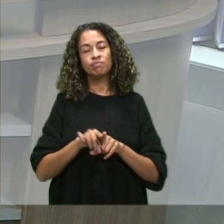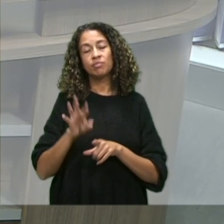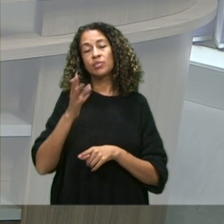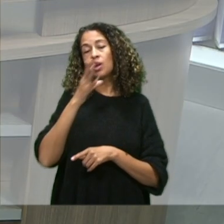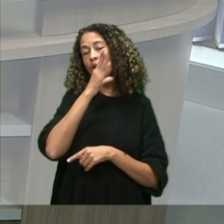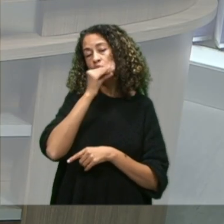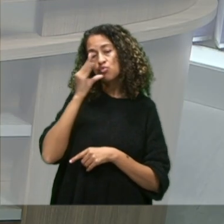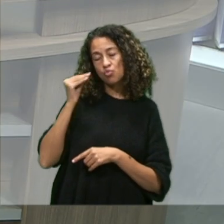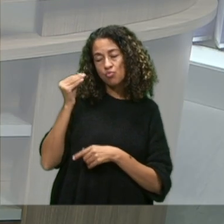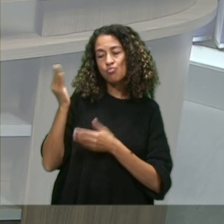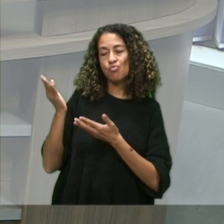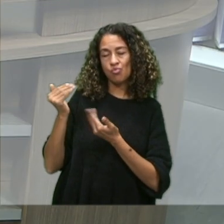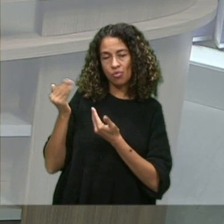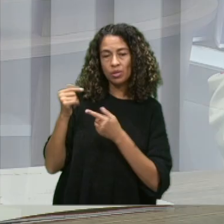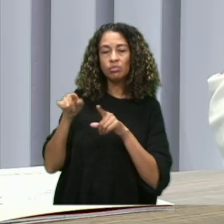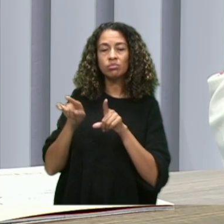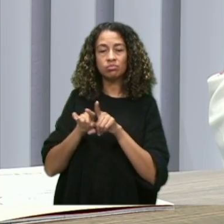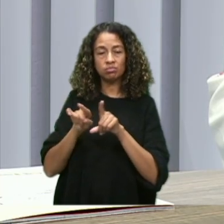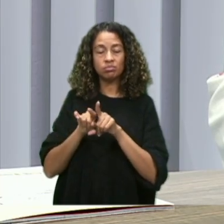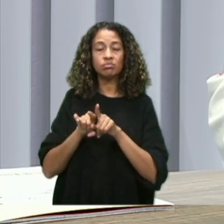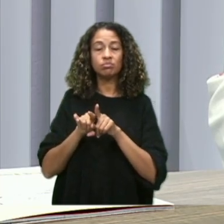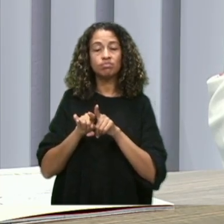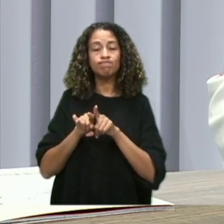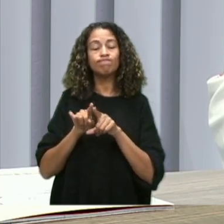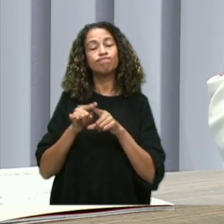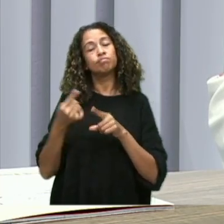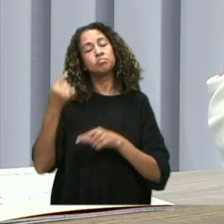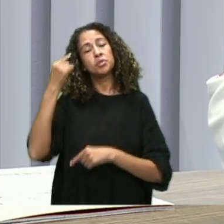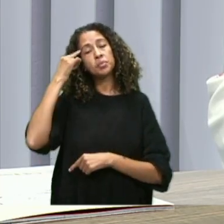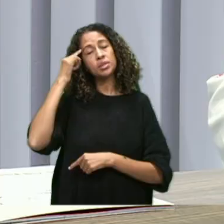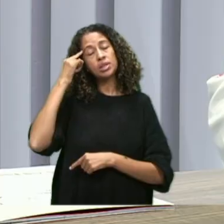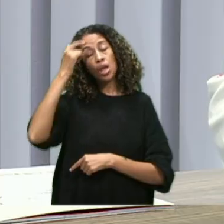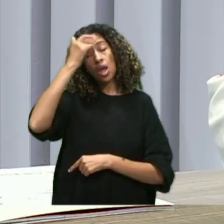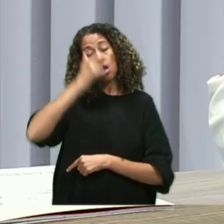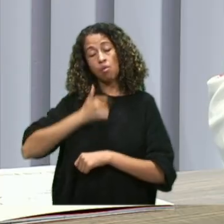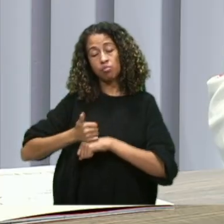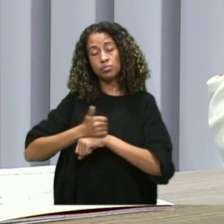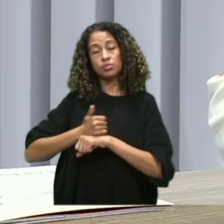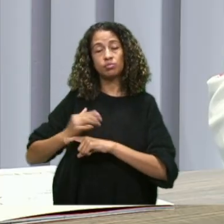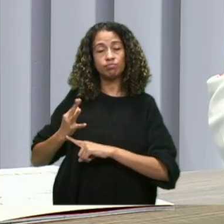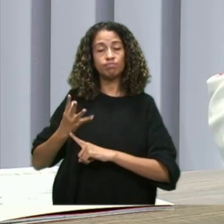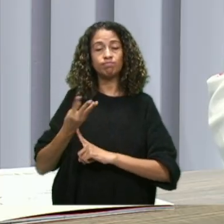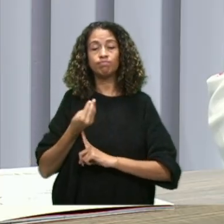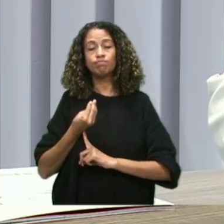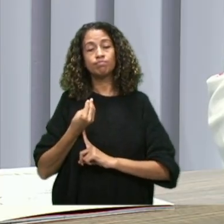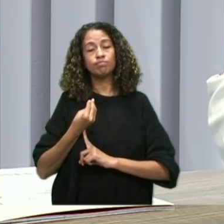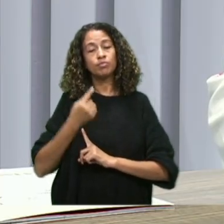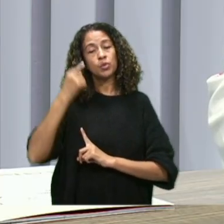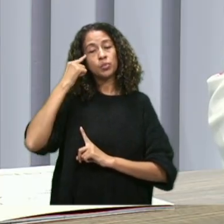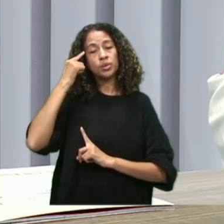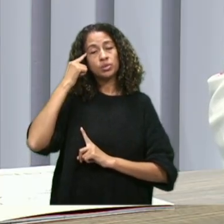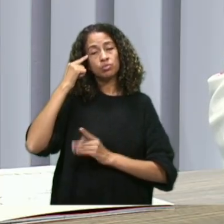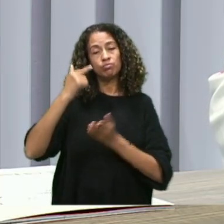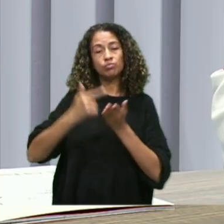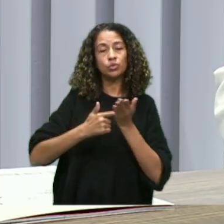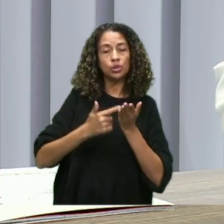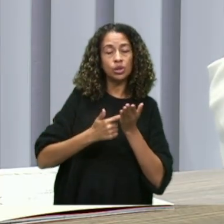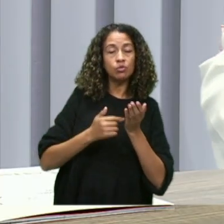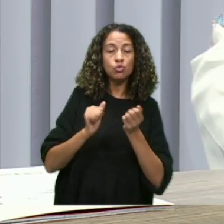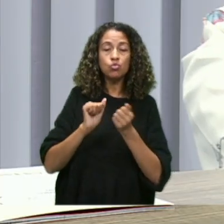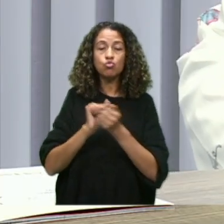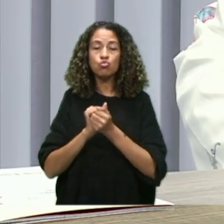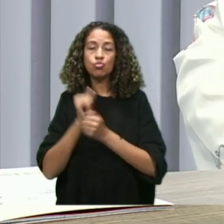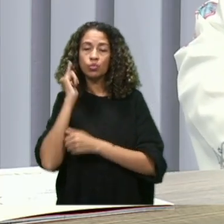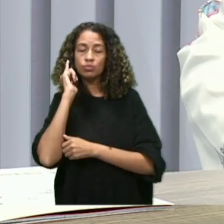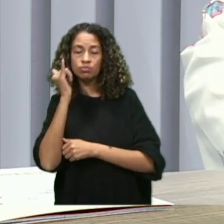infanto-juvenil também. Mas eu penso, como artista, eu penso no livro vinculado à